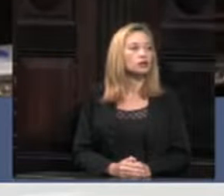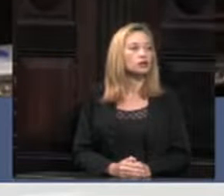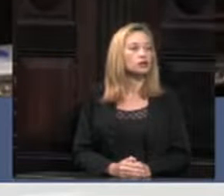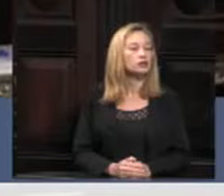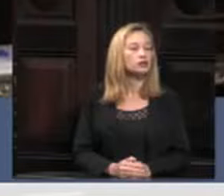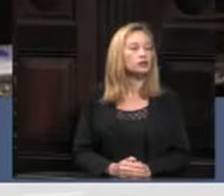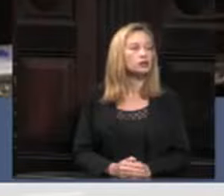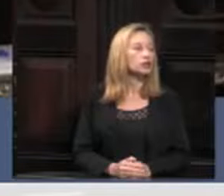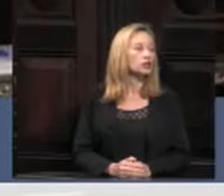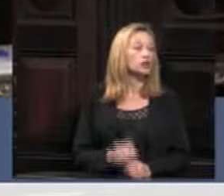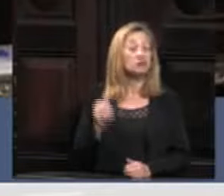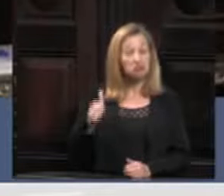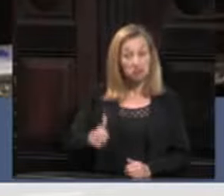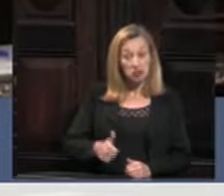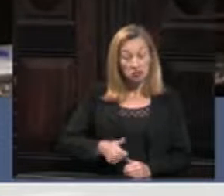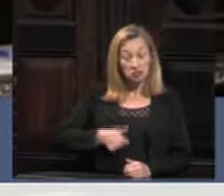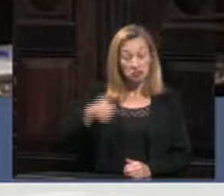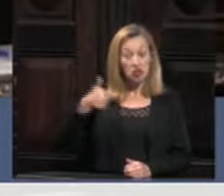de prevalecer,